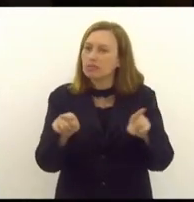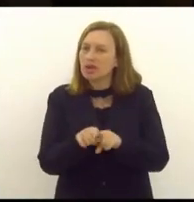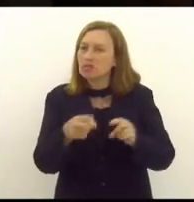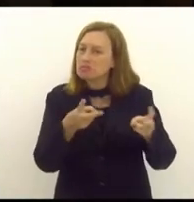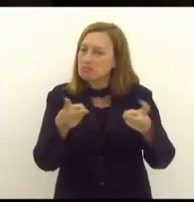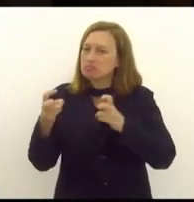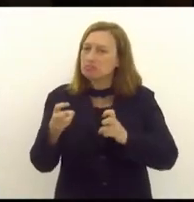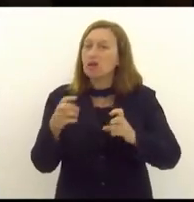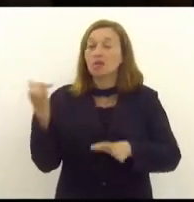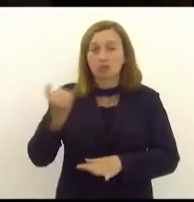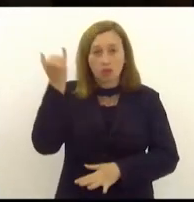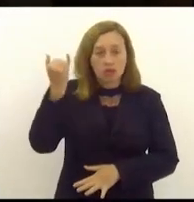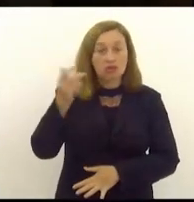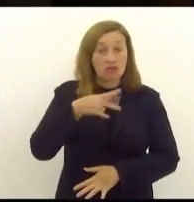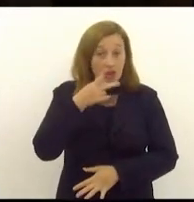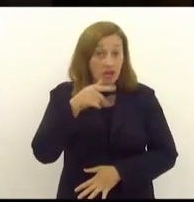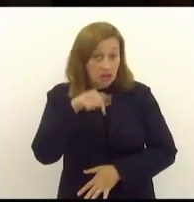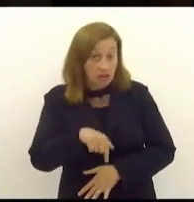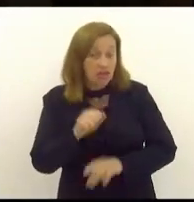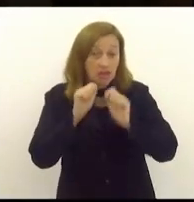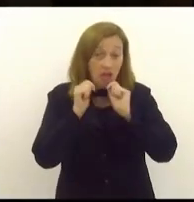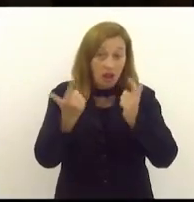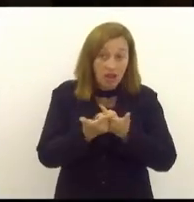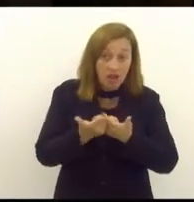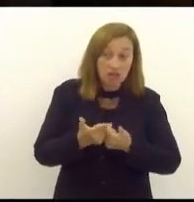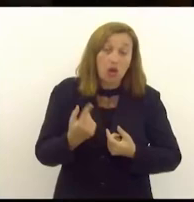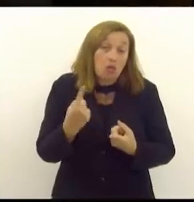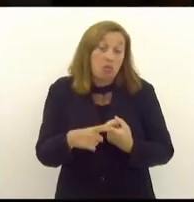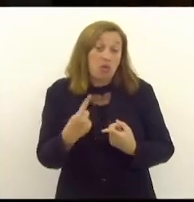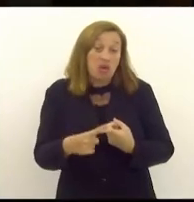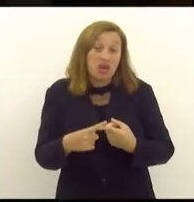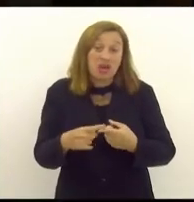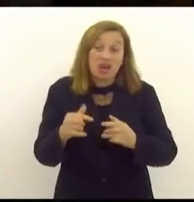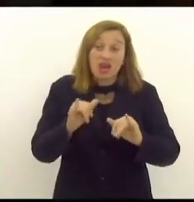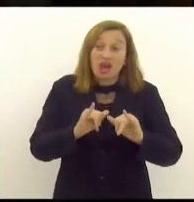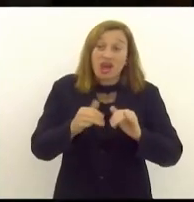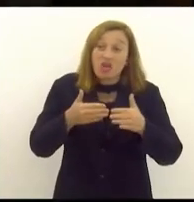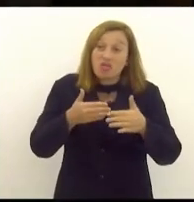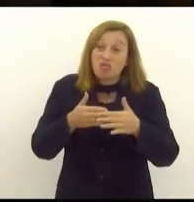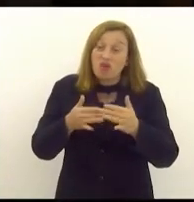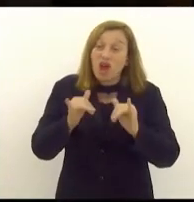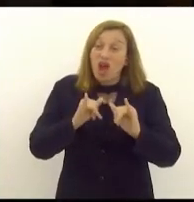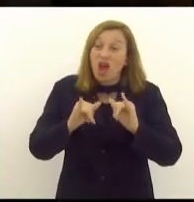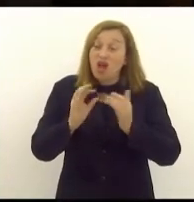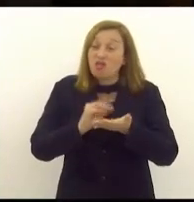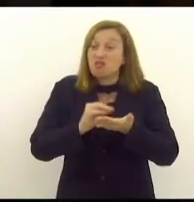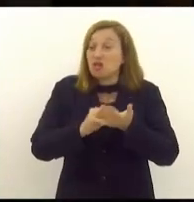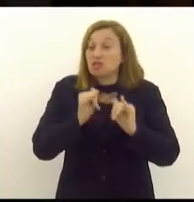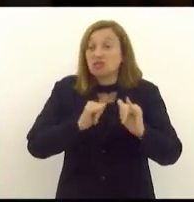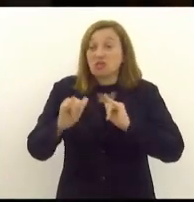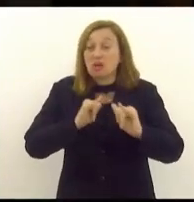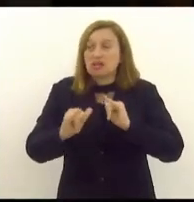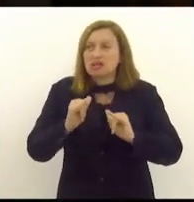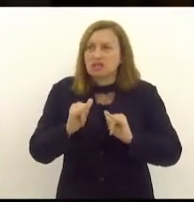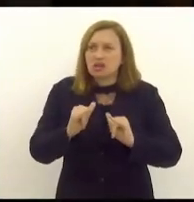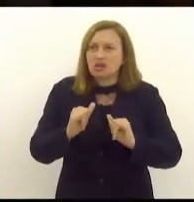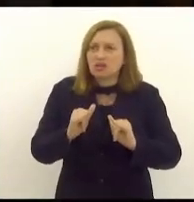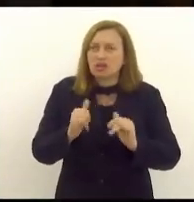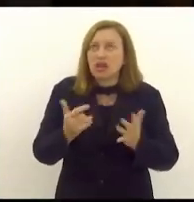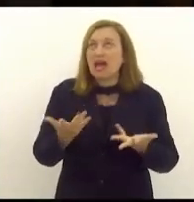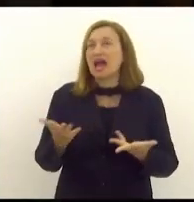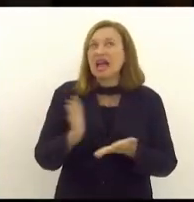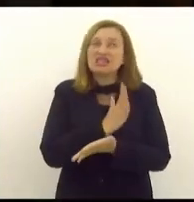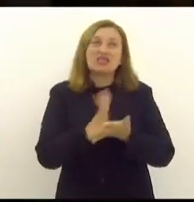e é importante ser dito aqui na Assembleia relativa porque a desinformação tá no ar né muitas vezes dizer ah não mas tem